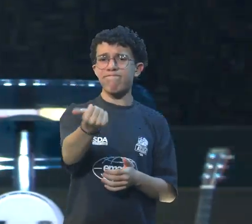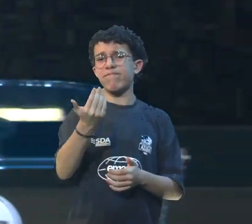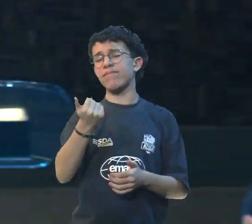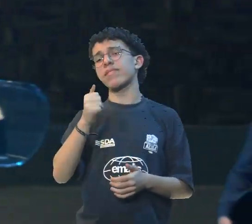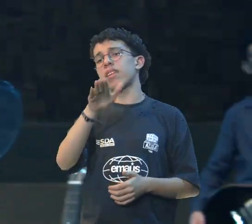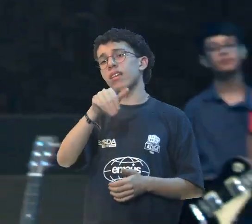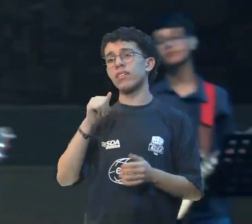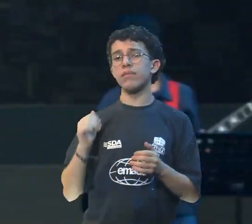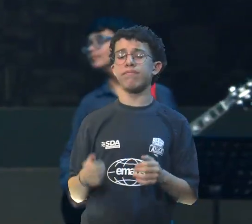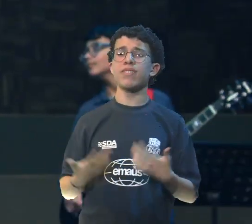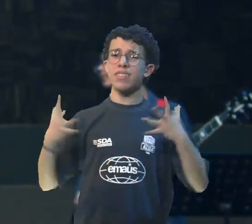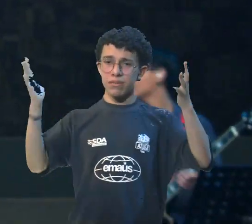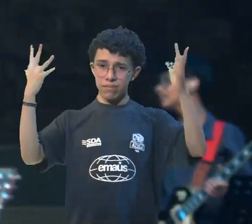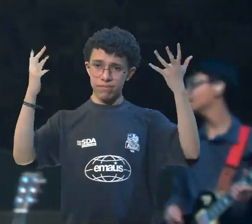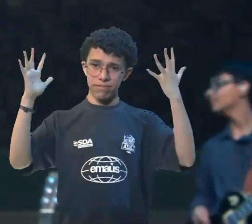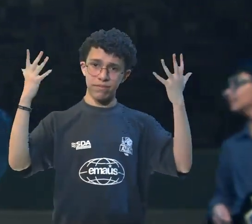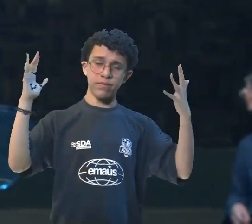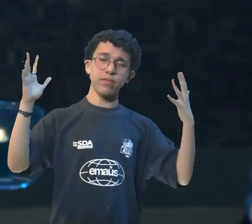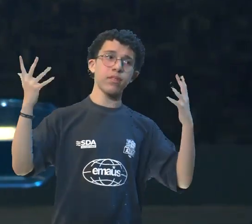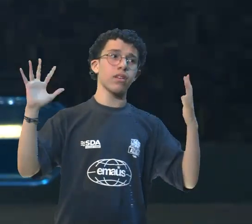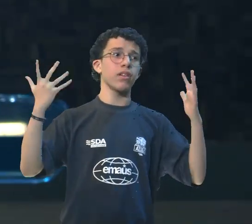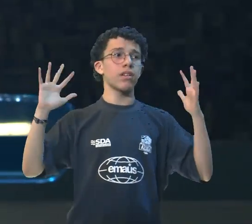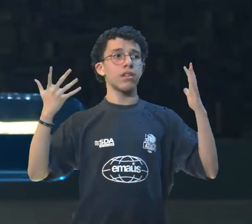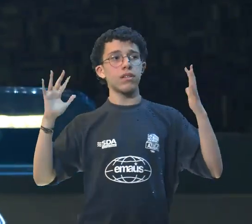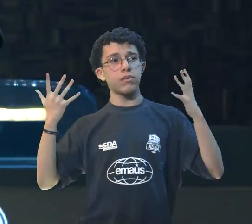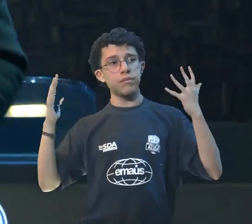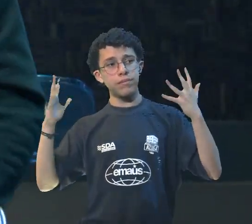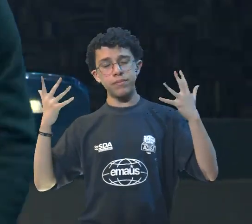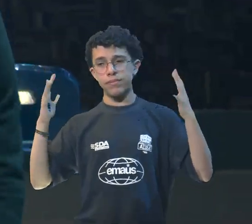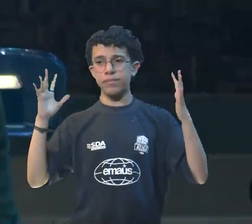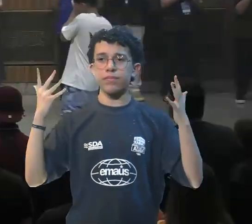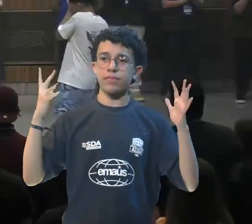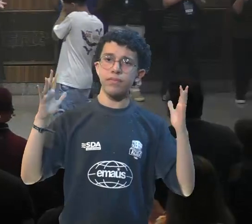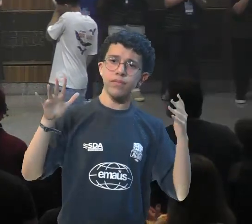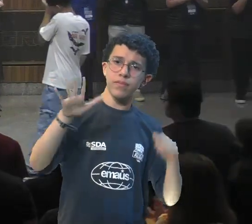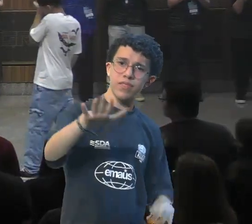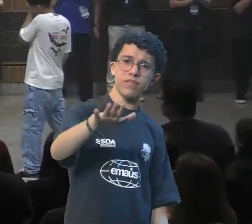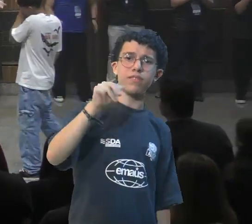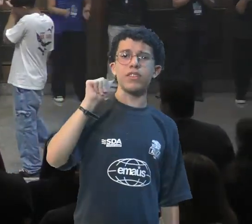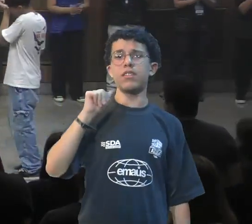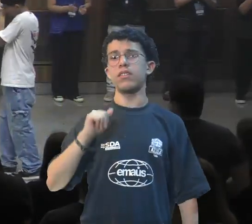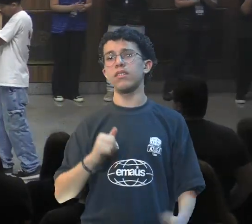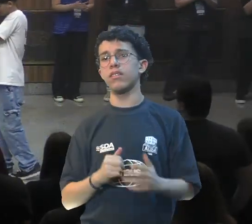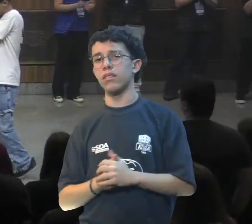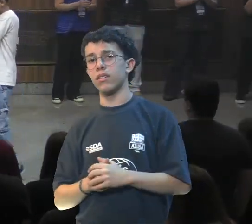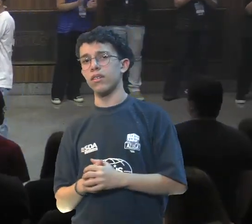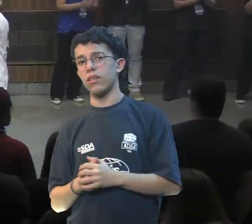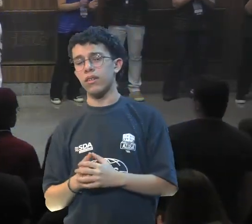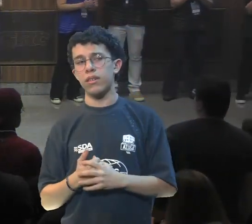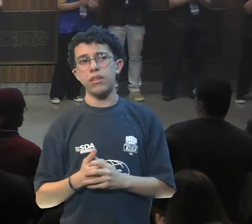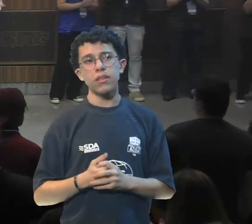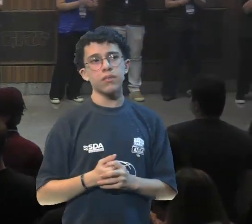venha. Pode aplaudir a Jesus pela vida desse povo. Venha, venha.